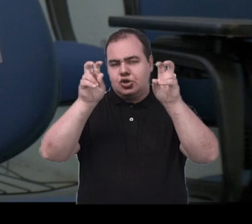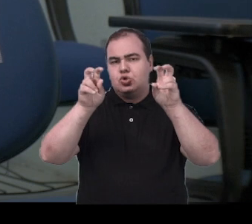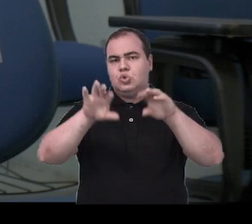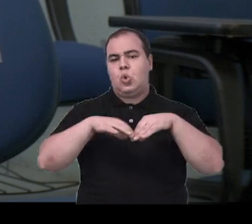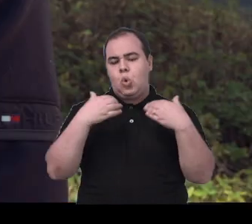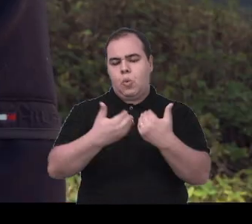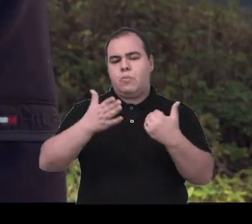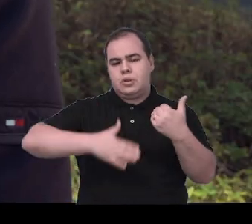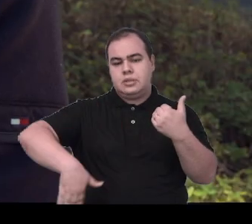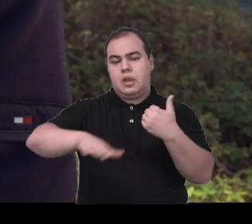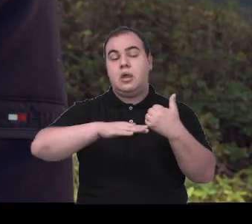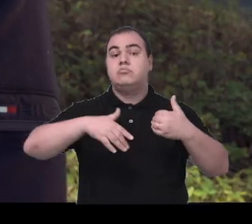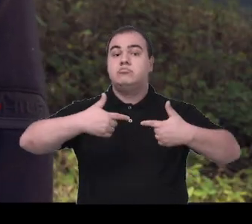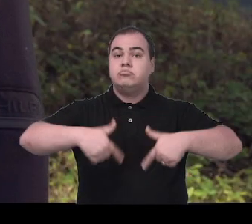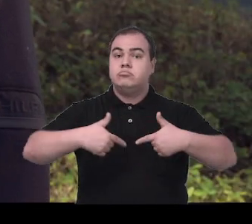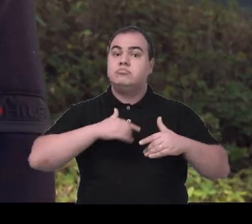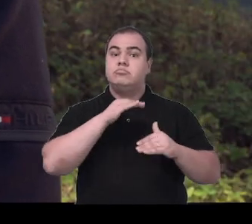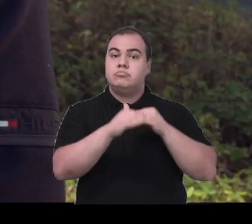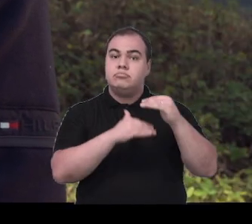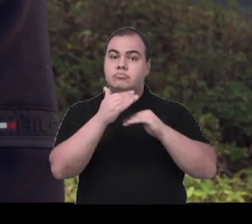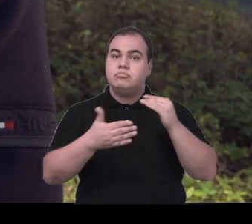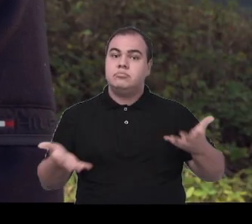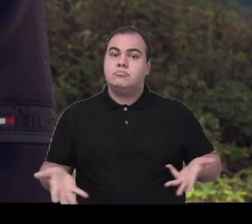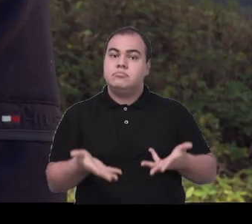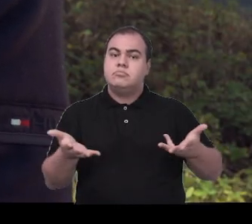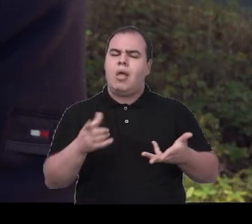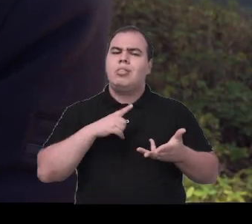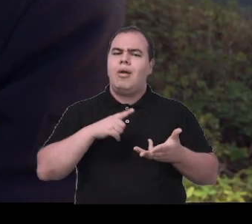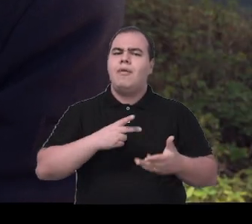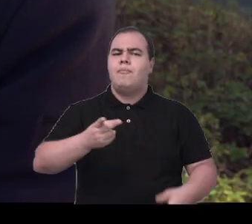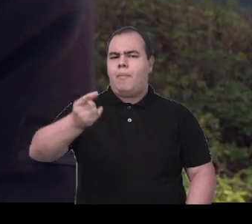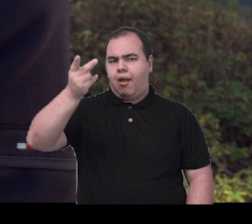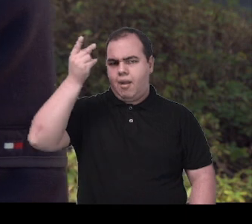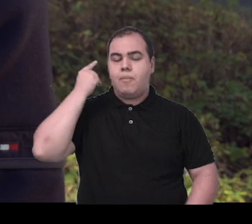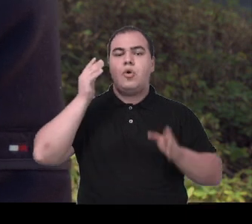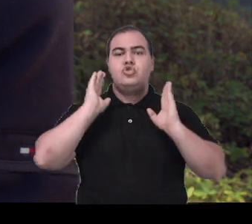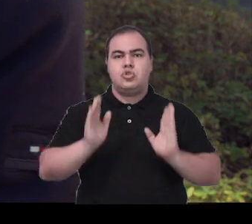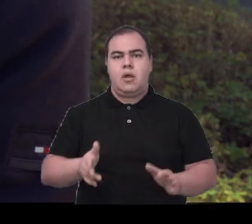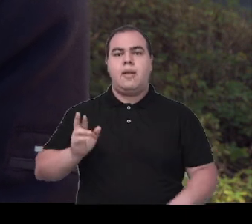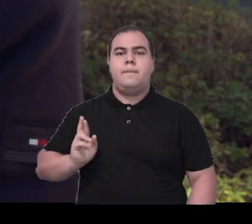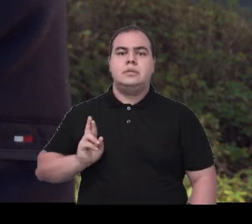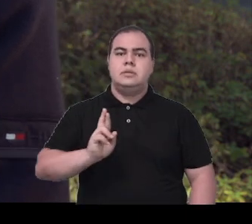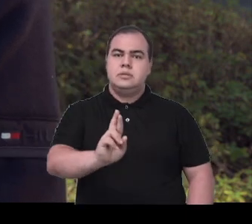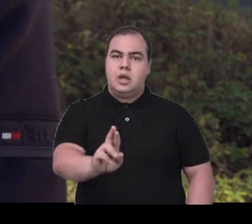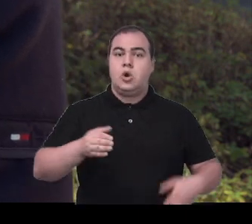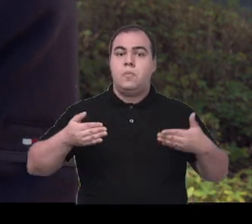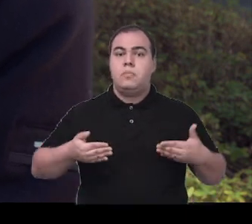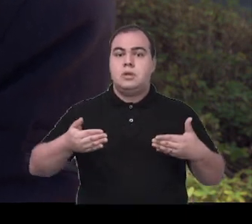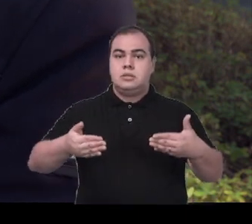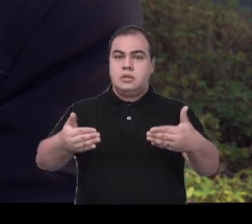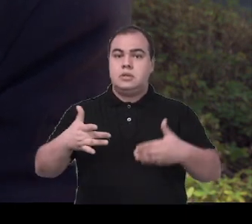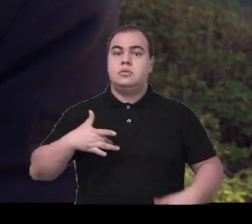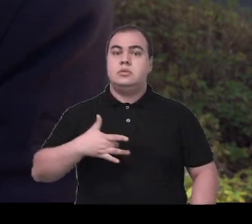comunitário e ambulatorial. Com o trabalho desenvolvido aqui no Cândido, teve uma época que, representando o Ministério da